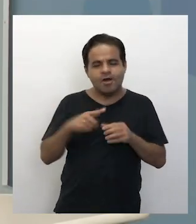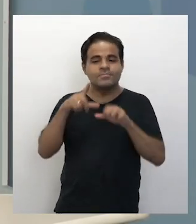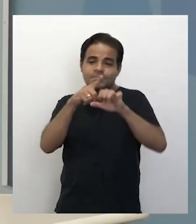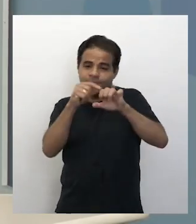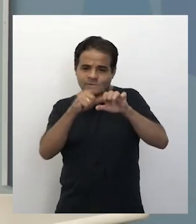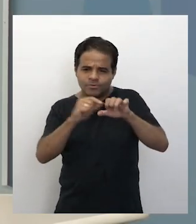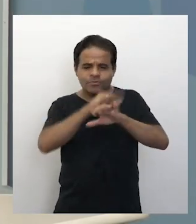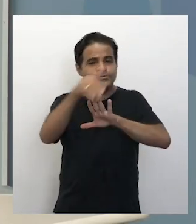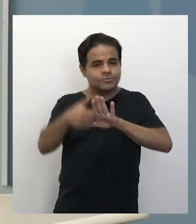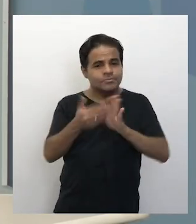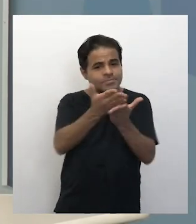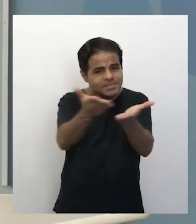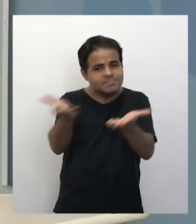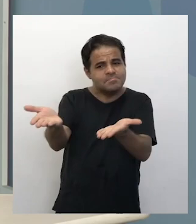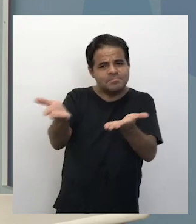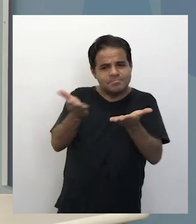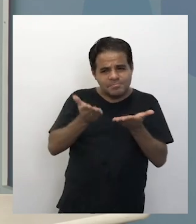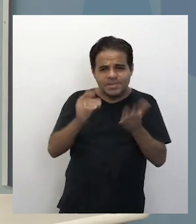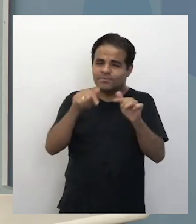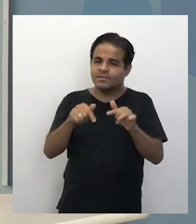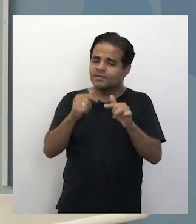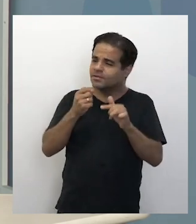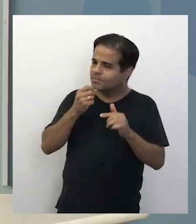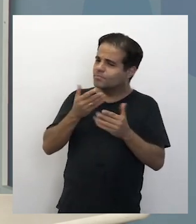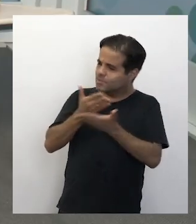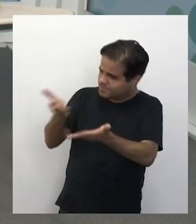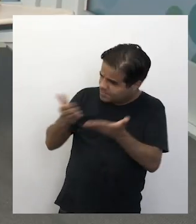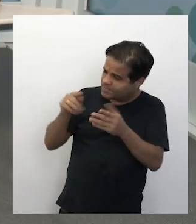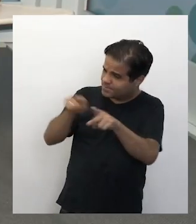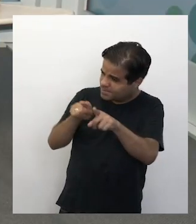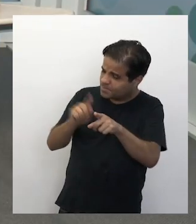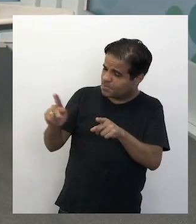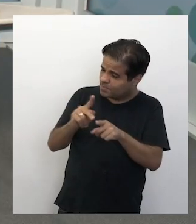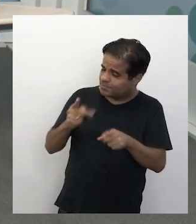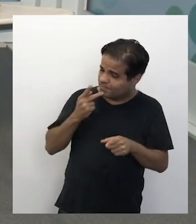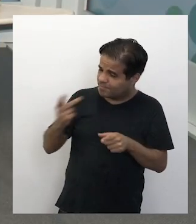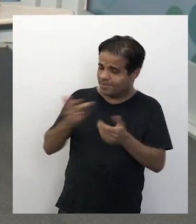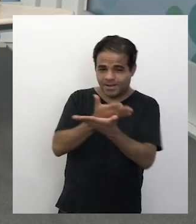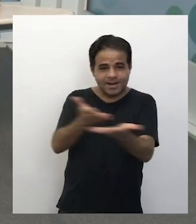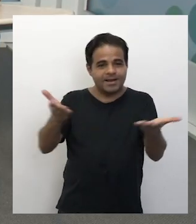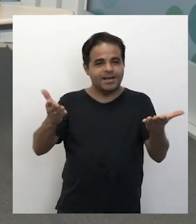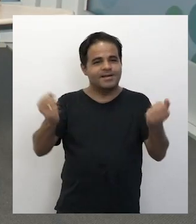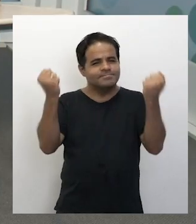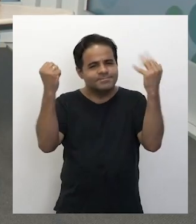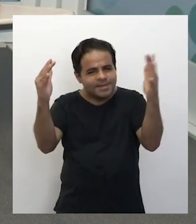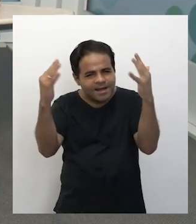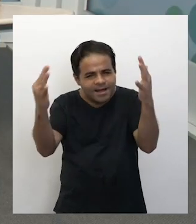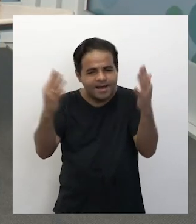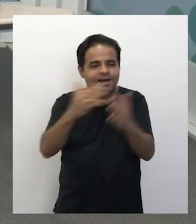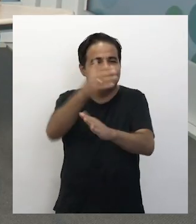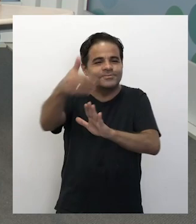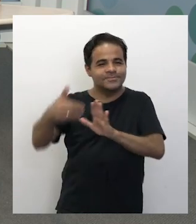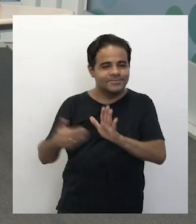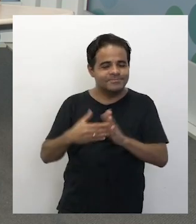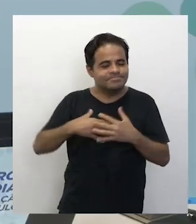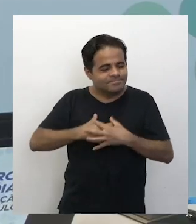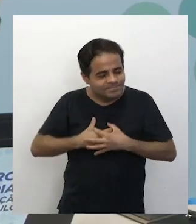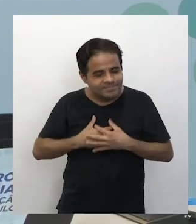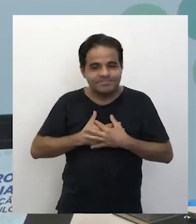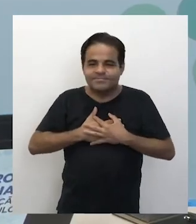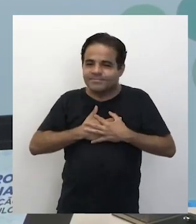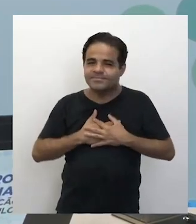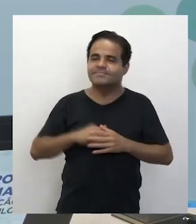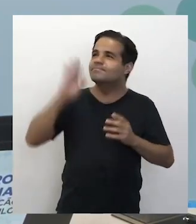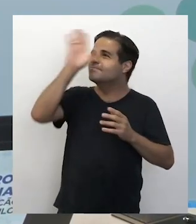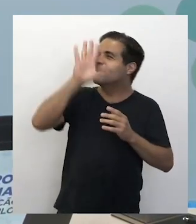todos muito bem-vindos. Dê boas-vindas para os nossos alunos, professor. Então, salve, meus queridos conterrâneos desse